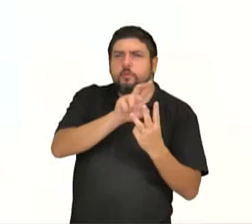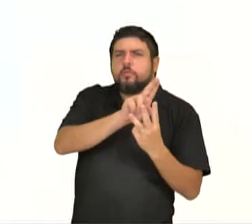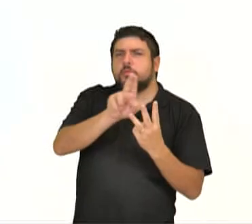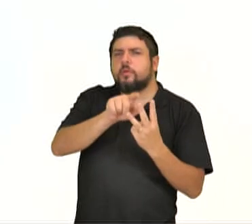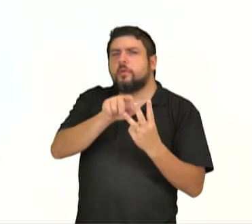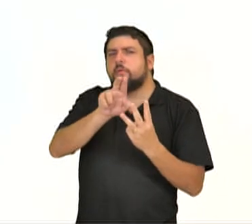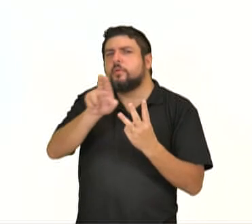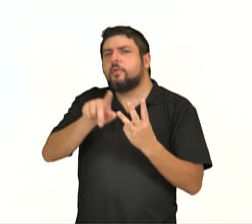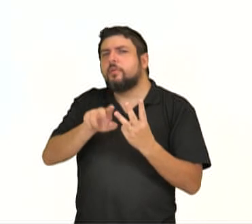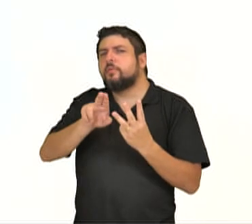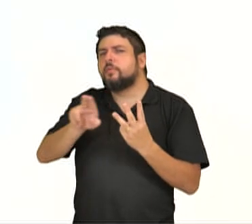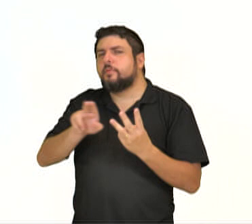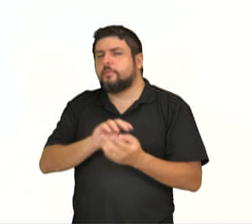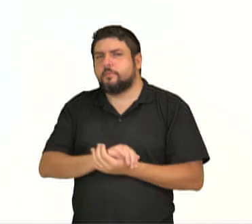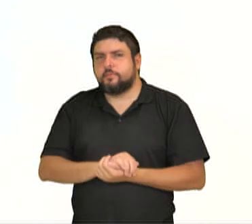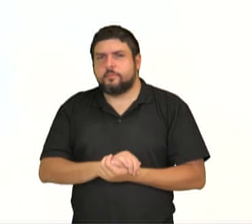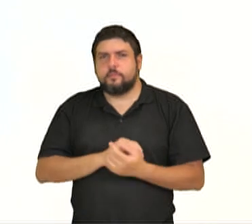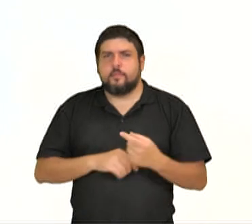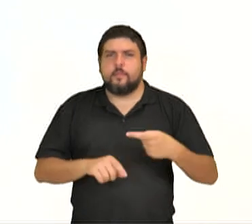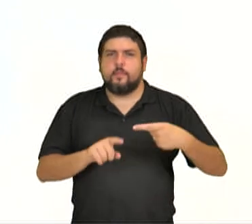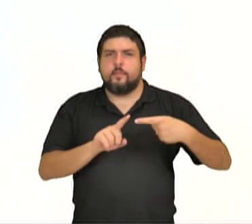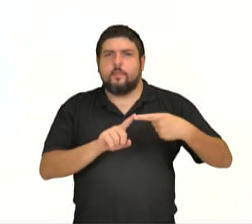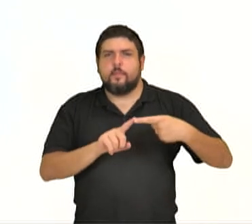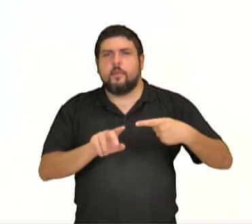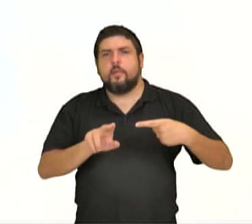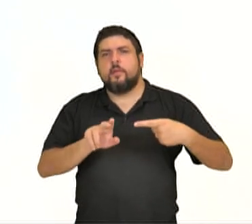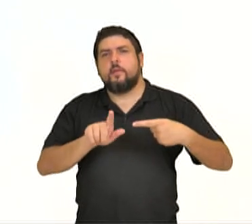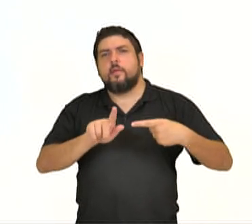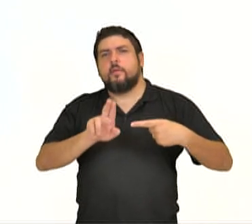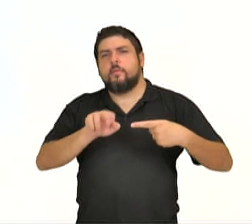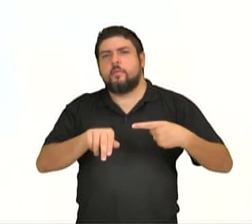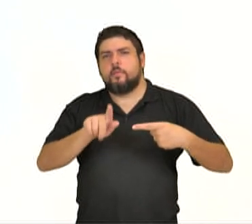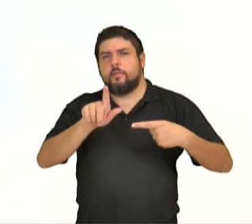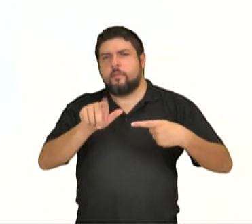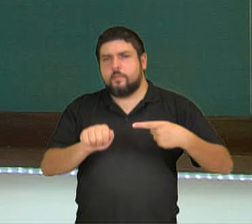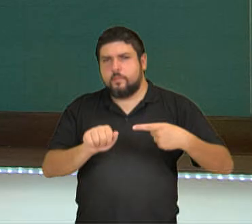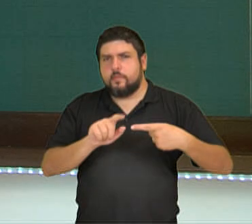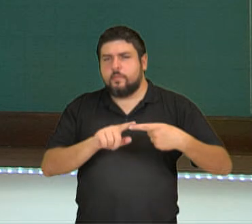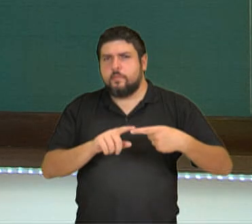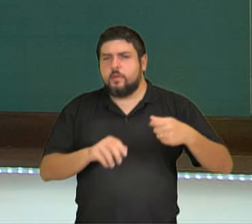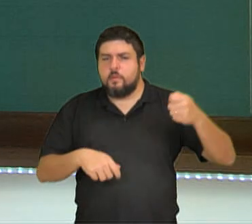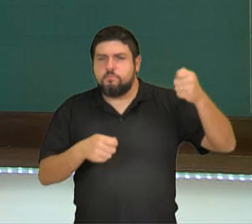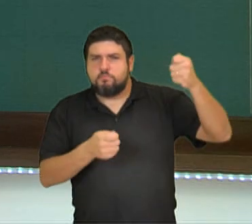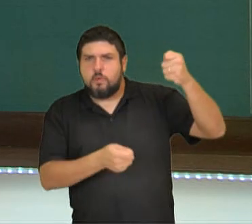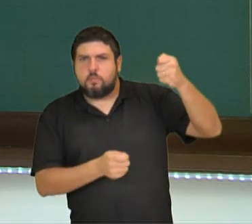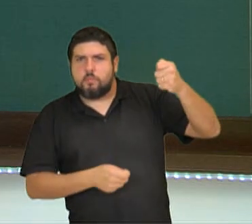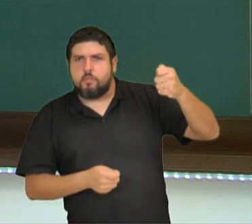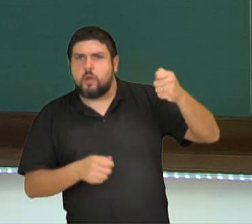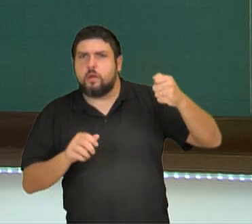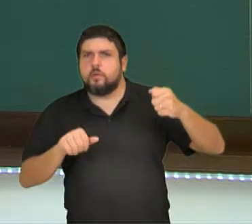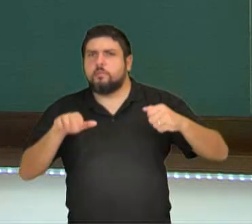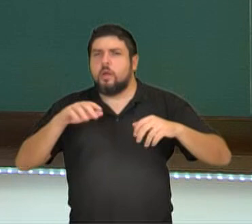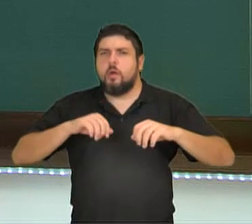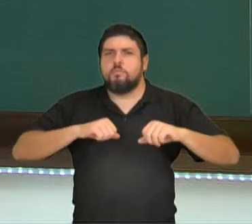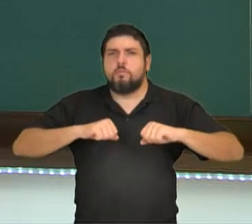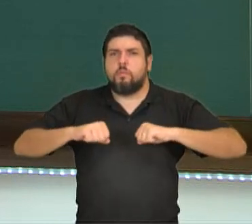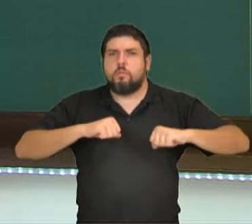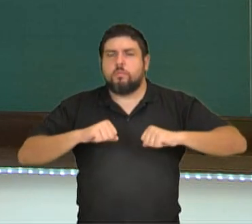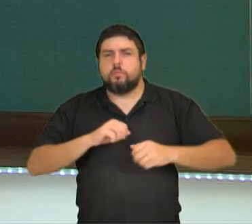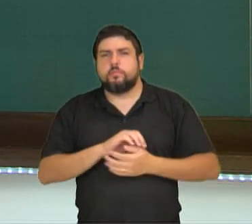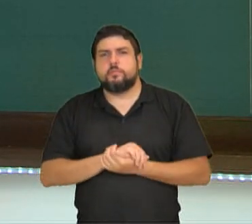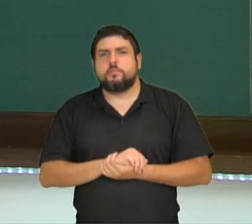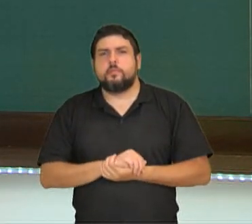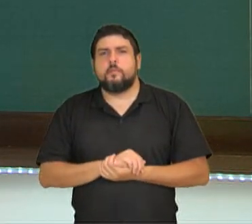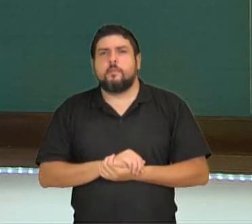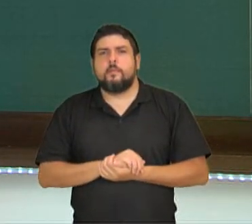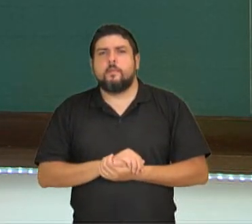só, nós temos o berimbau gunga, que é aquele toque mais grave, que faz a marcação.